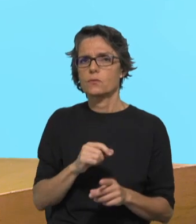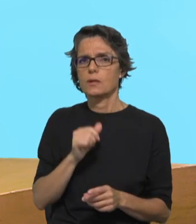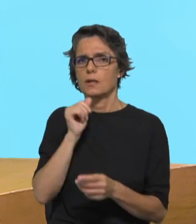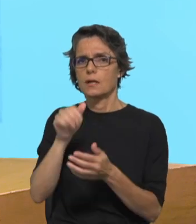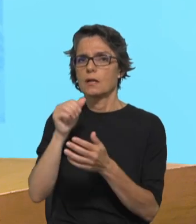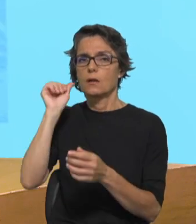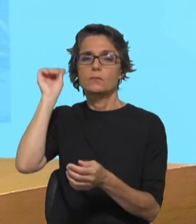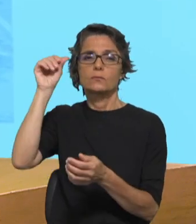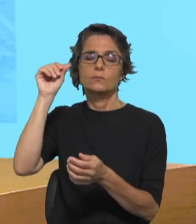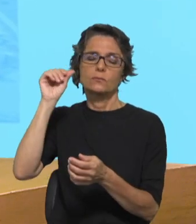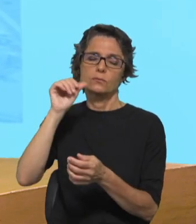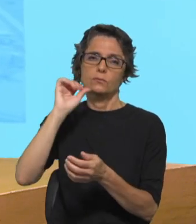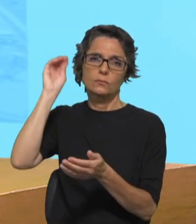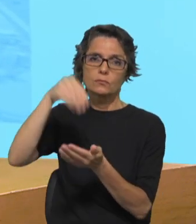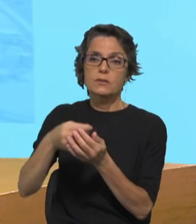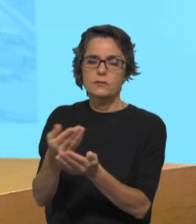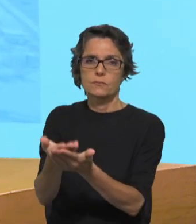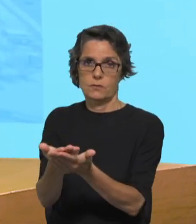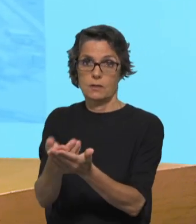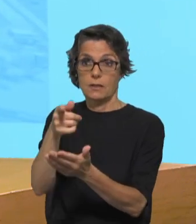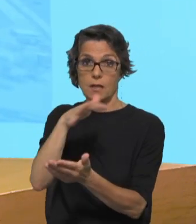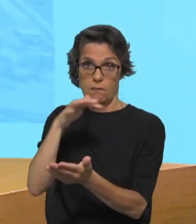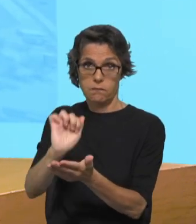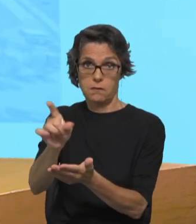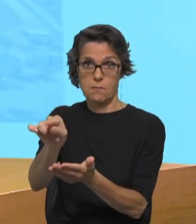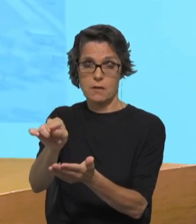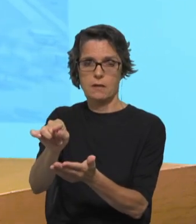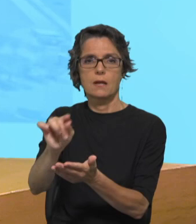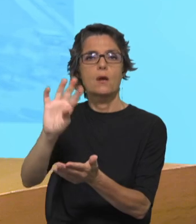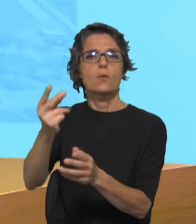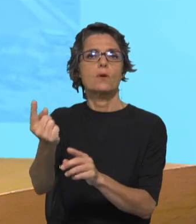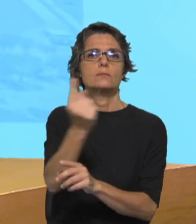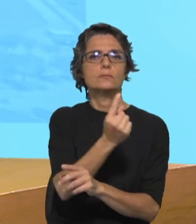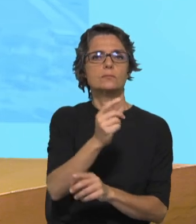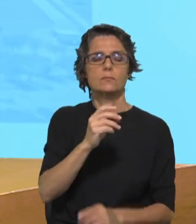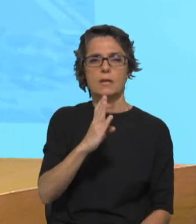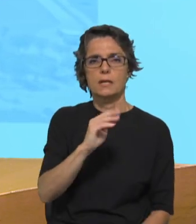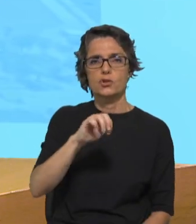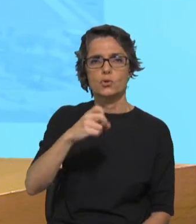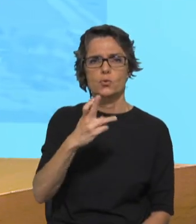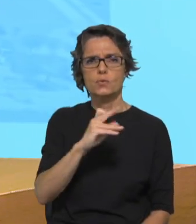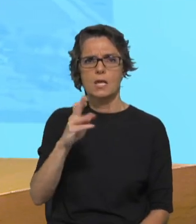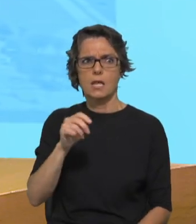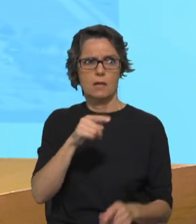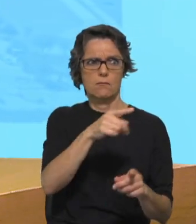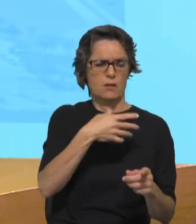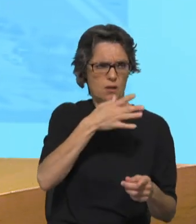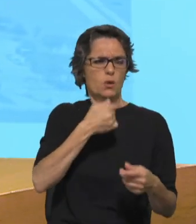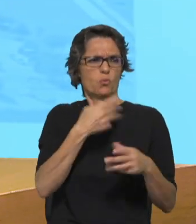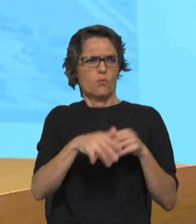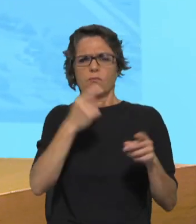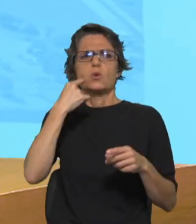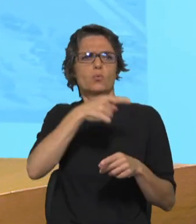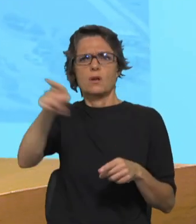à sua família. E quando vem para Jerusalém, os cristãos de Jerusalém, que eram todos judeus, disseram, tu entraste em casa de um